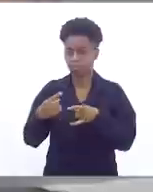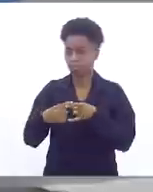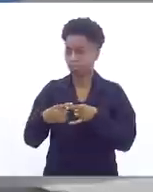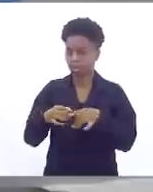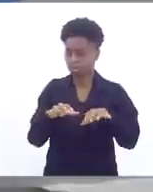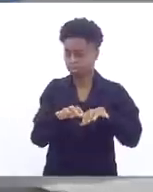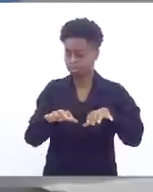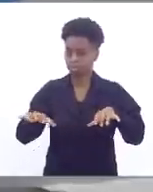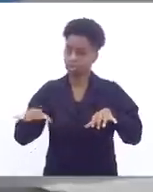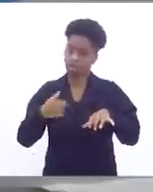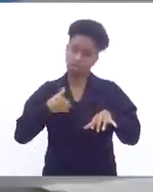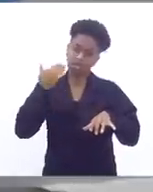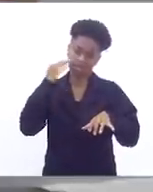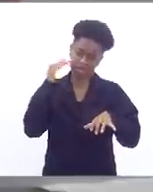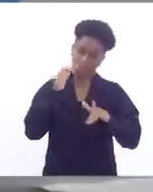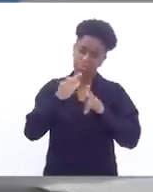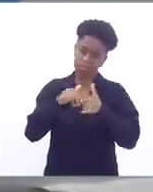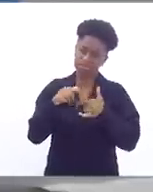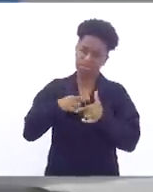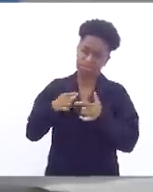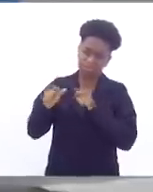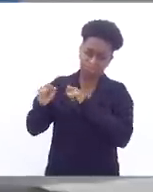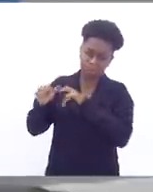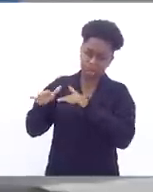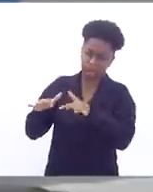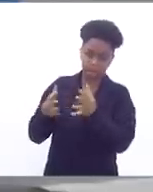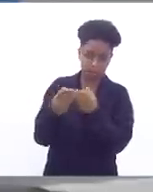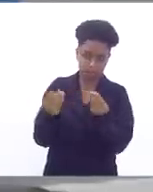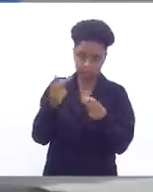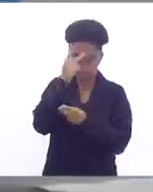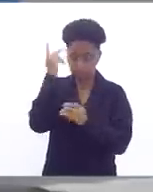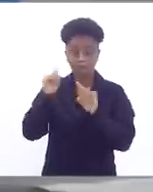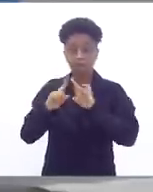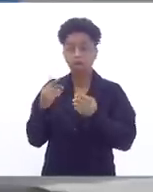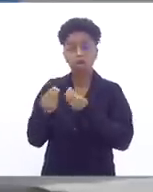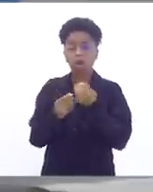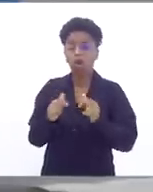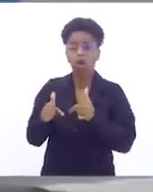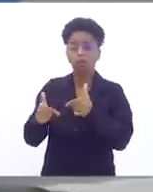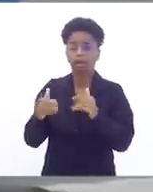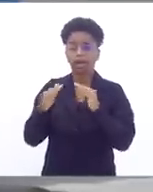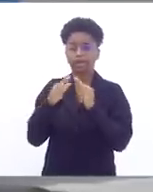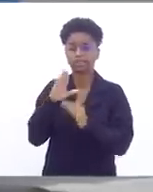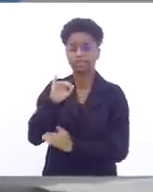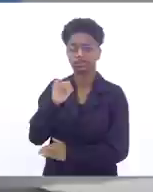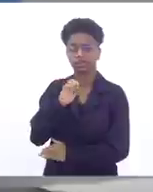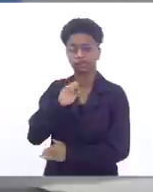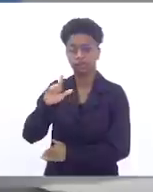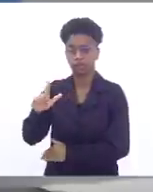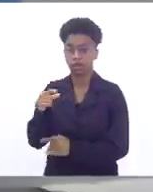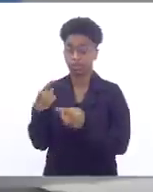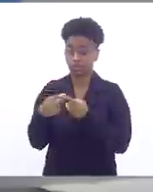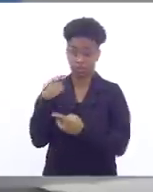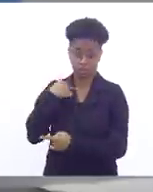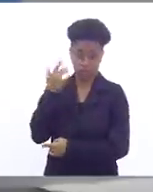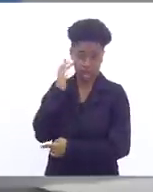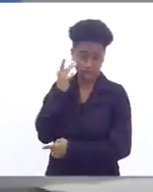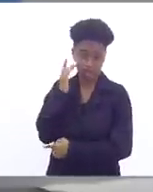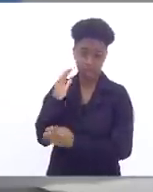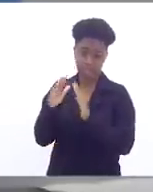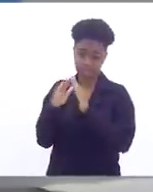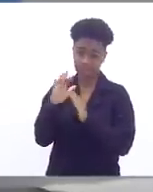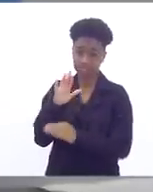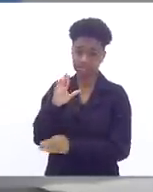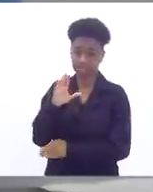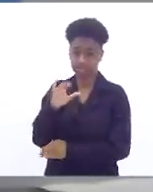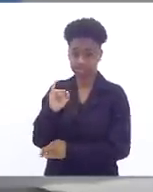entendo eu até mesmo por causa do volume né e quais são as providências que a Casa Civil que acho que a Casa Civil representa